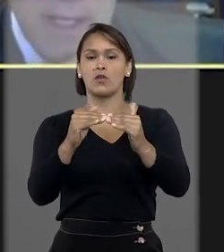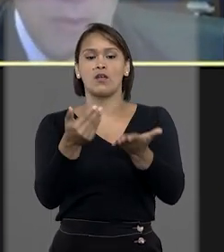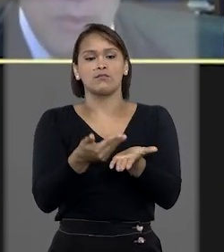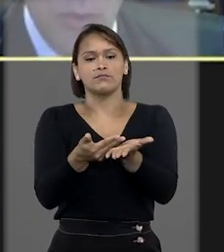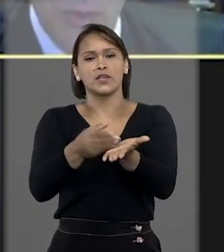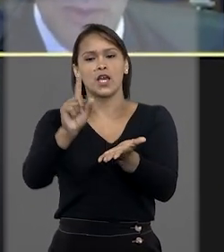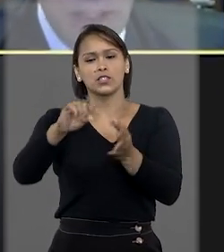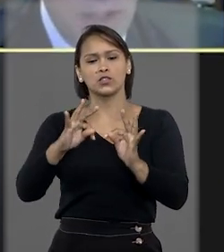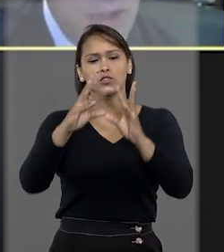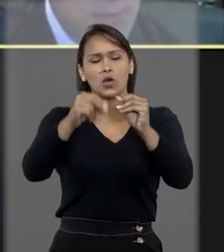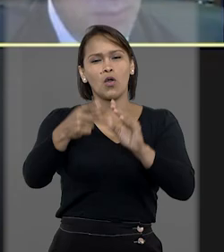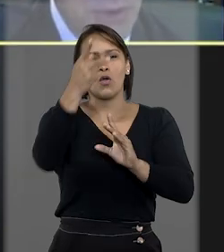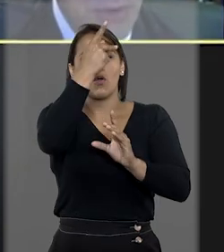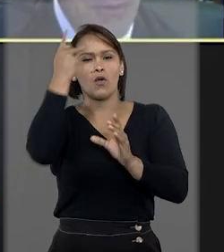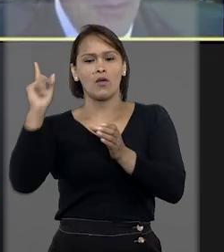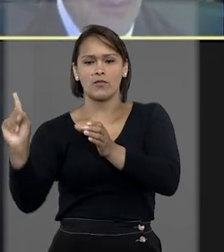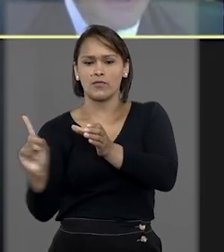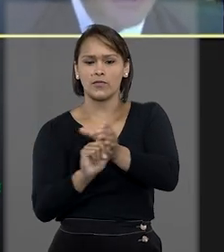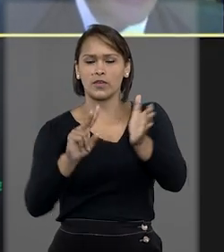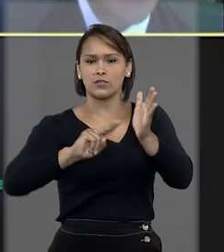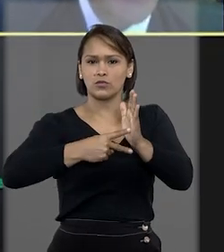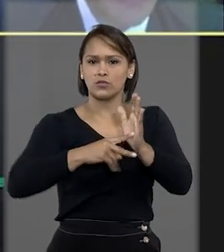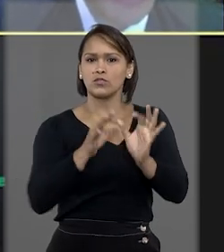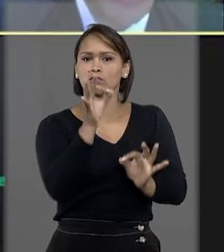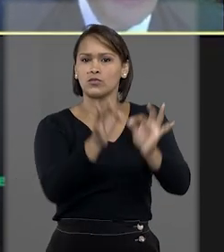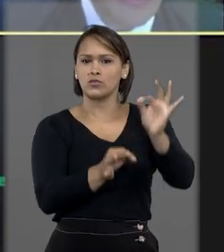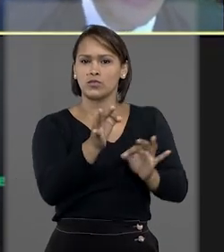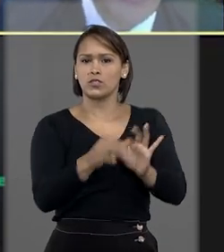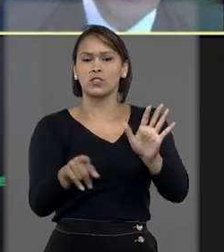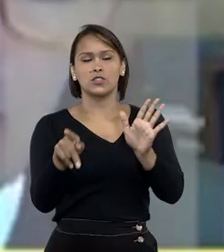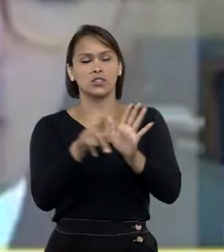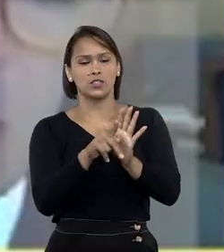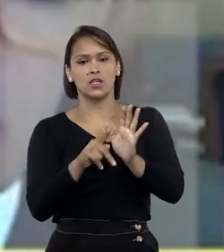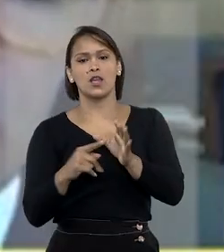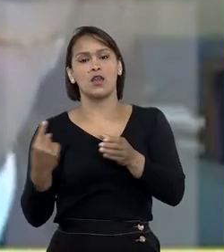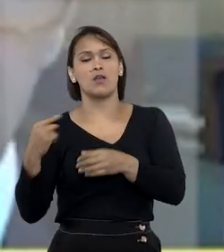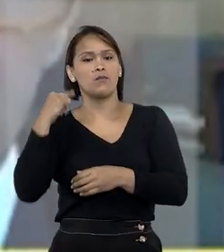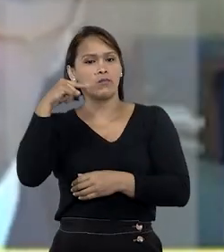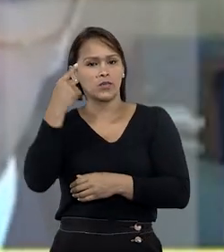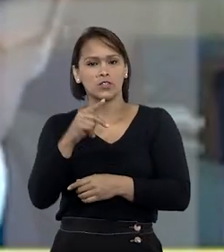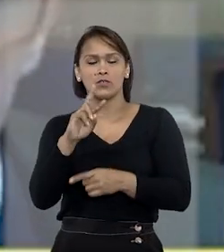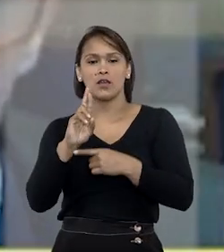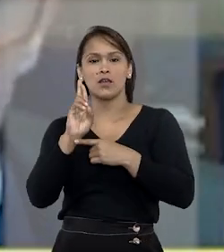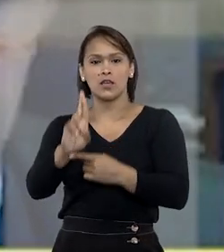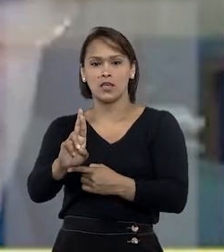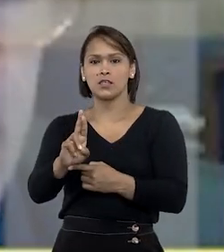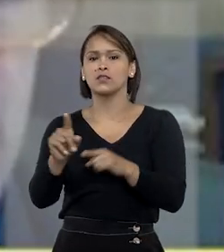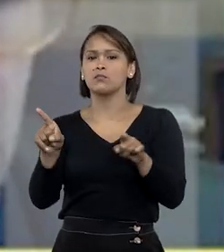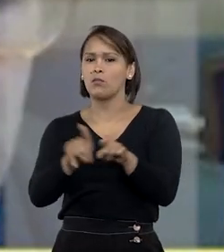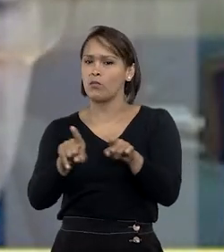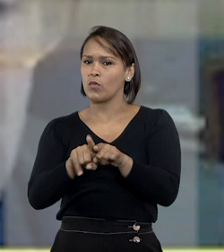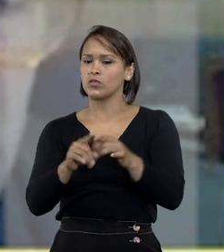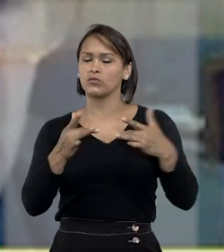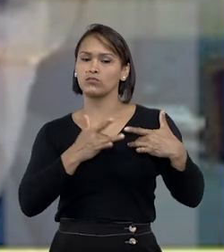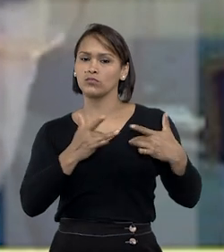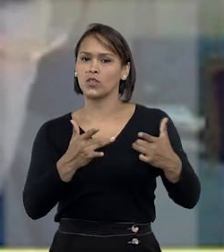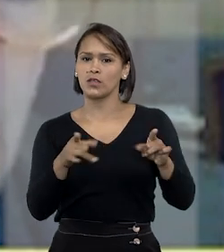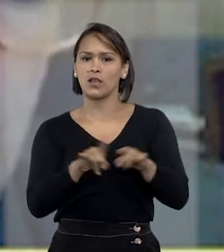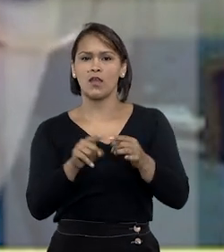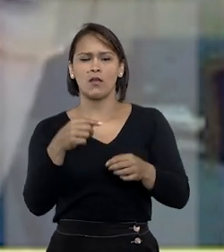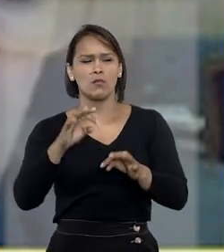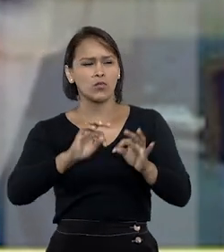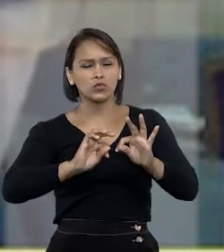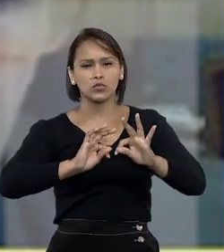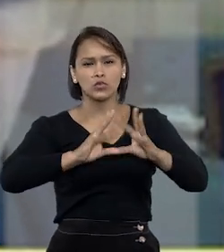colocado à disposição dos filiados para prestar assistência jurídica o ente sindical responde de forma objetiva e solidária